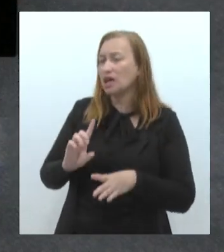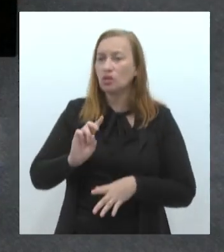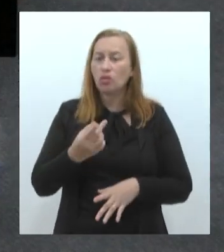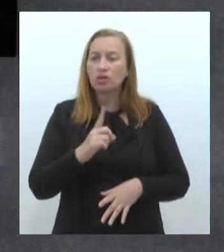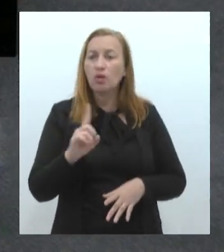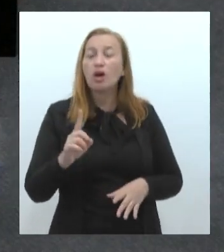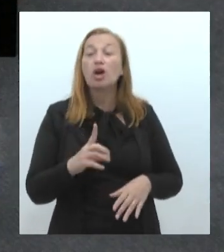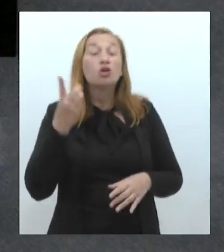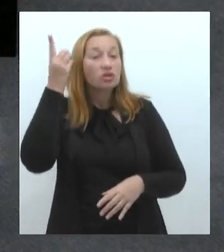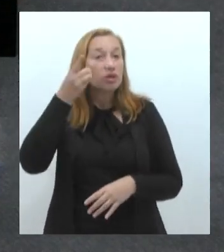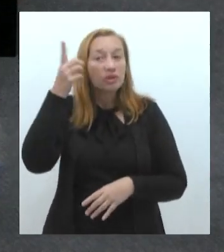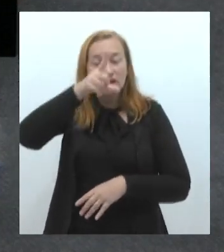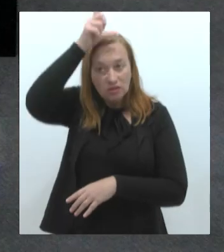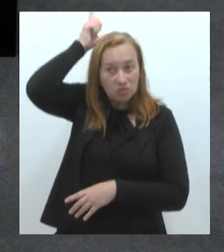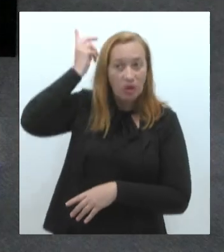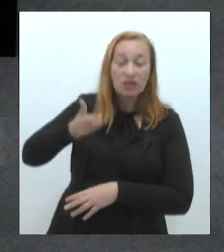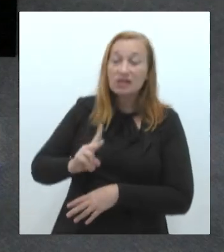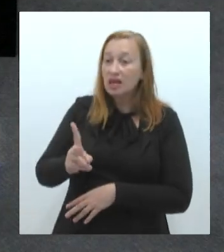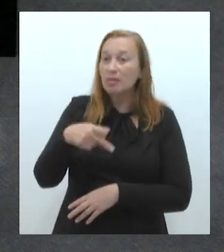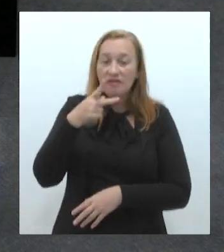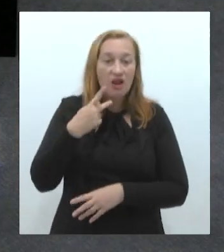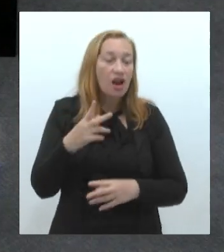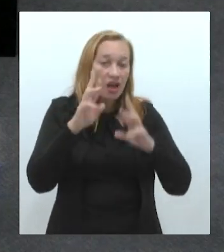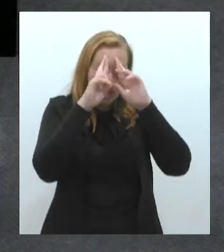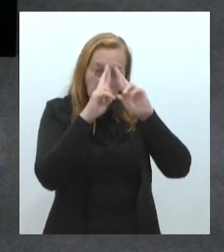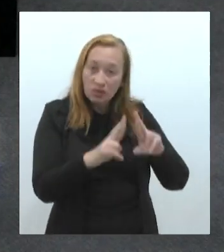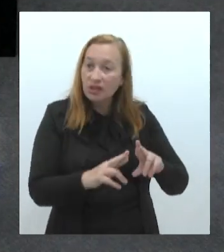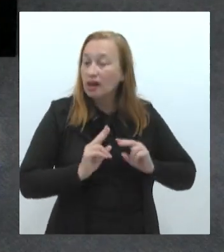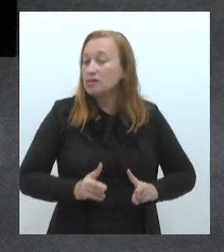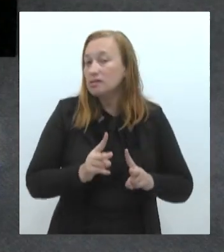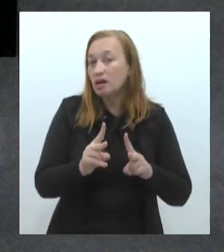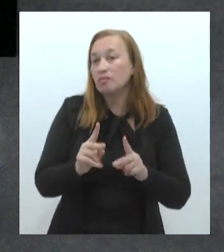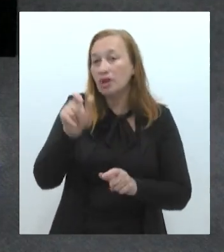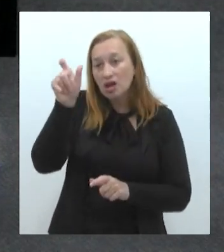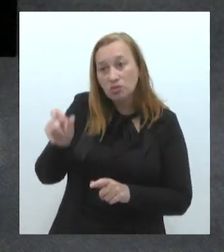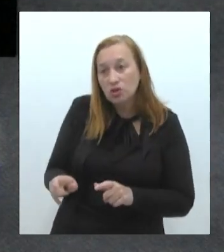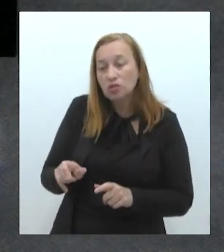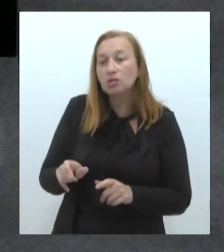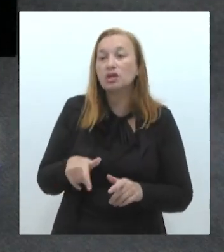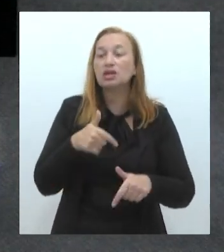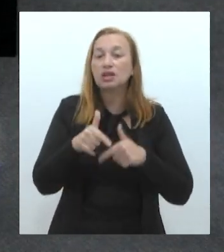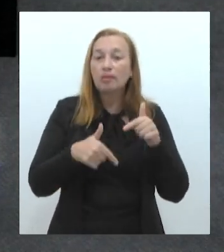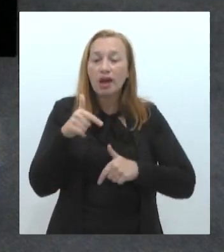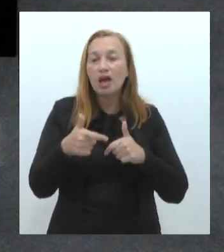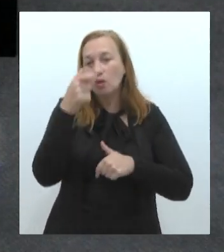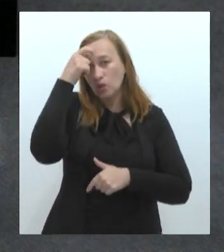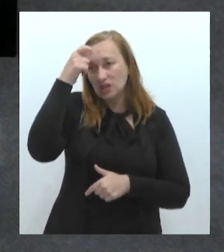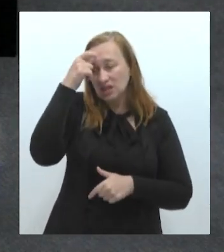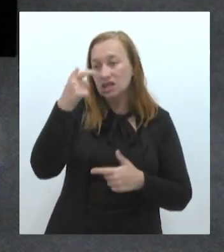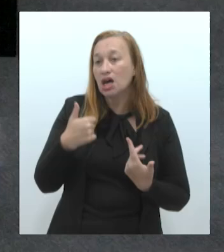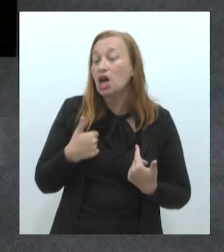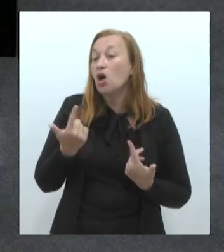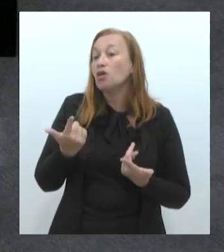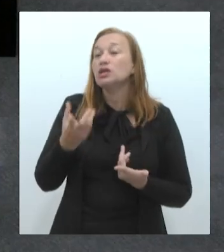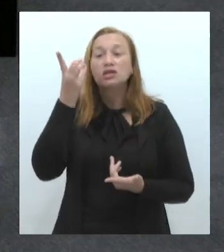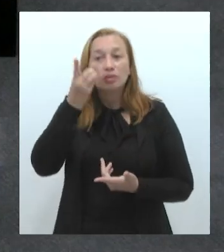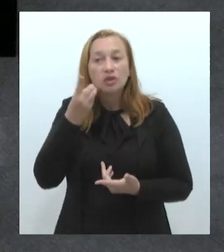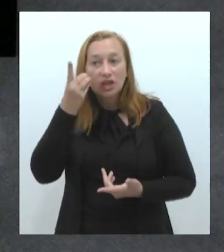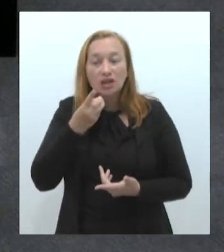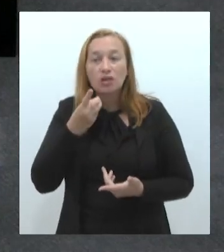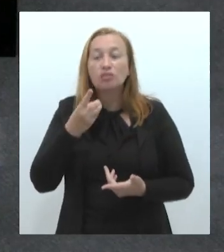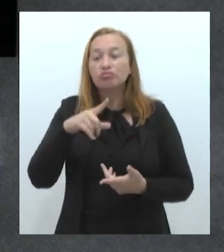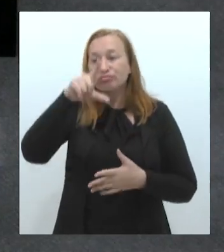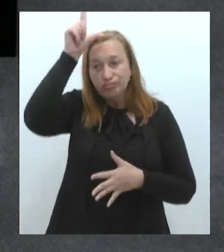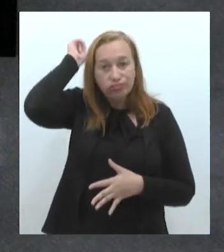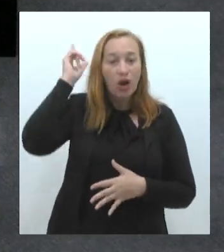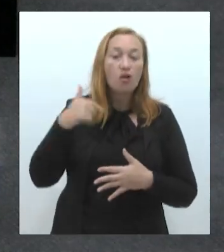Luiz Paulo é um que sempre fala disso, que a gente tem que respeitar as pessoas e trabalhar no consenso. E eu fico, deputado Luiz Paulo, contente